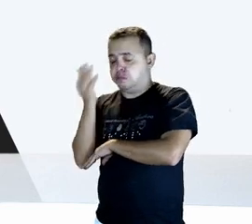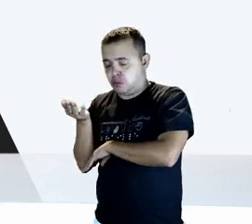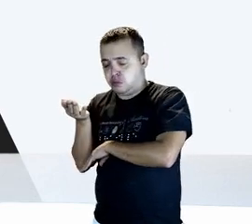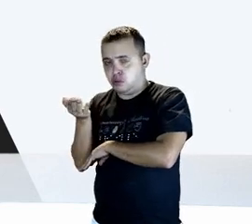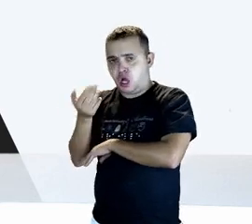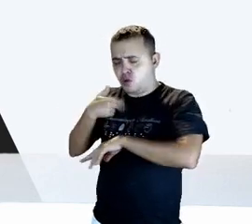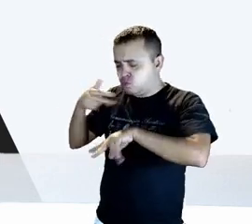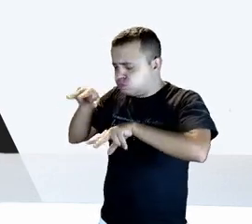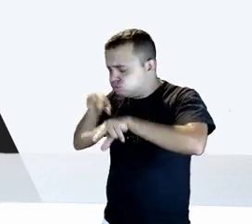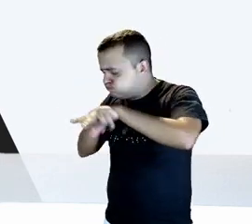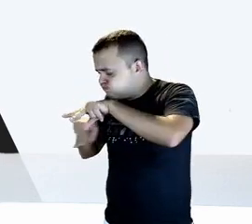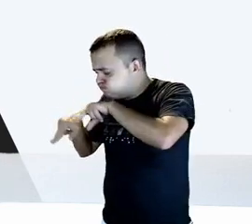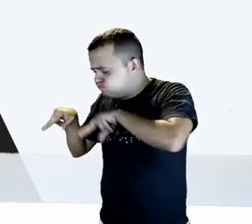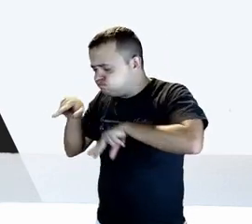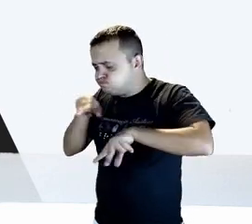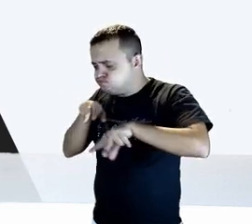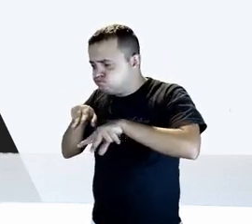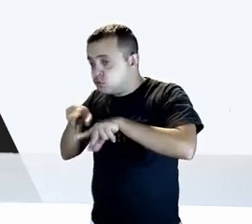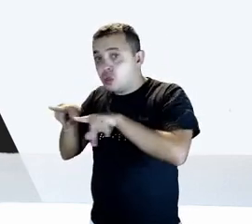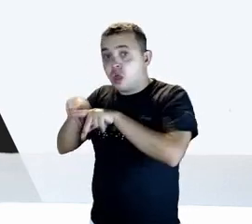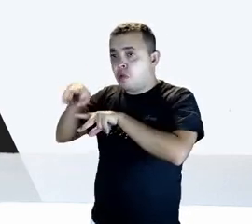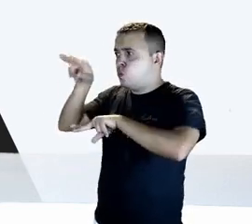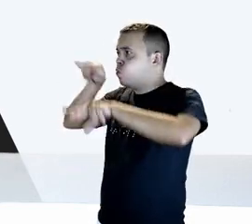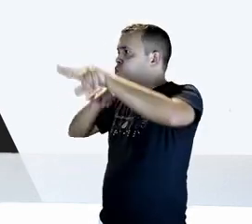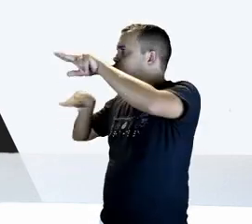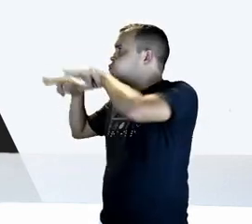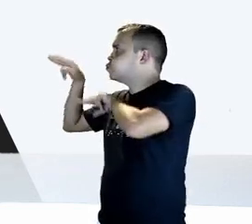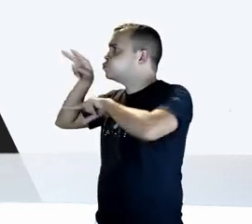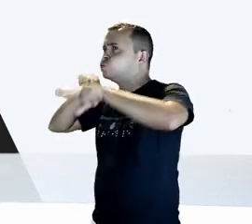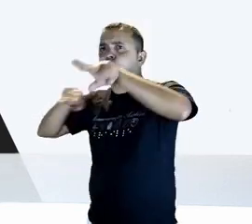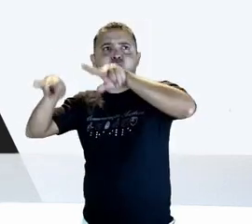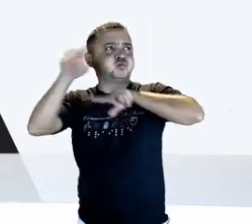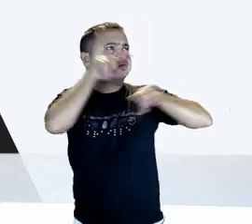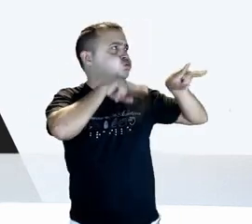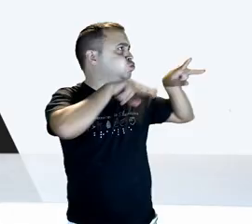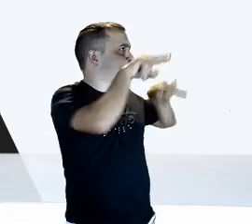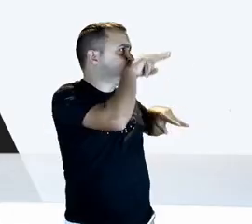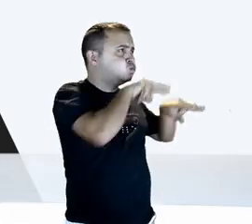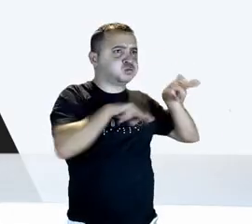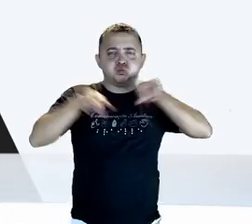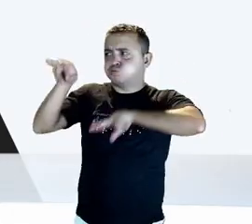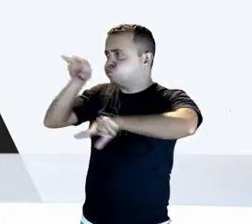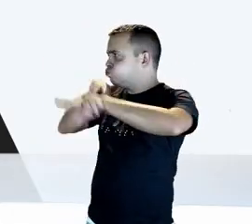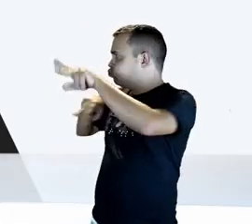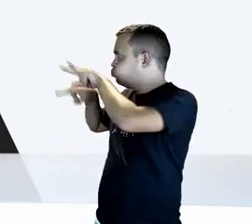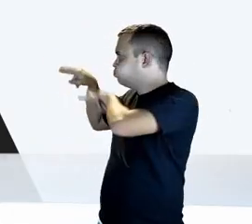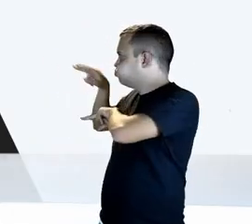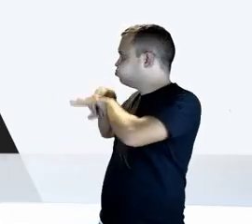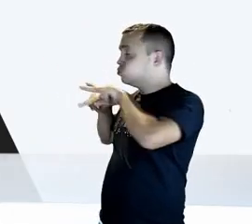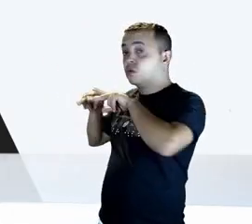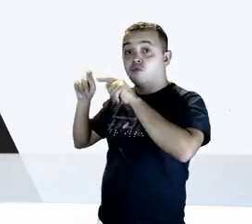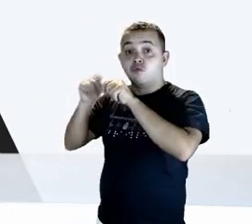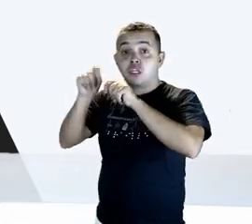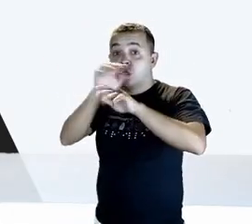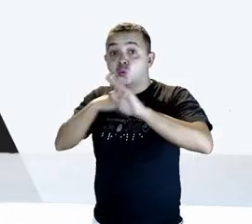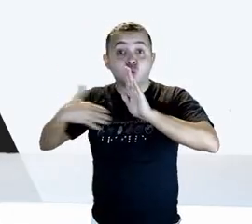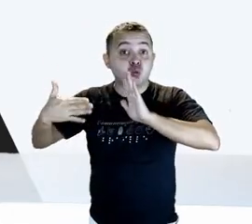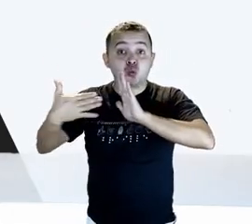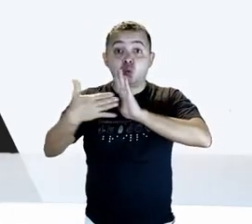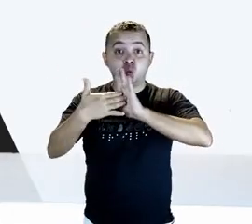as condições que colocam em risco iminente a vida da vítima. Ela